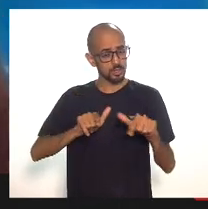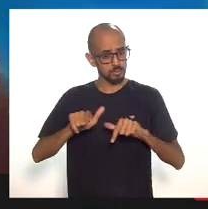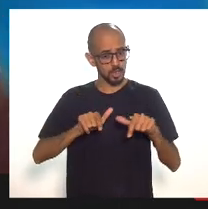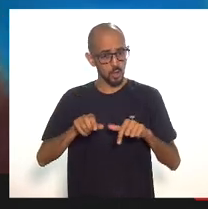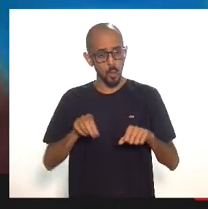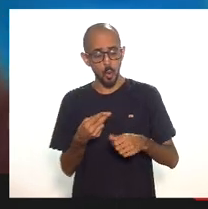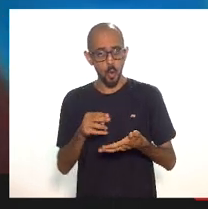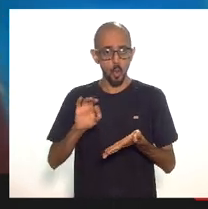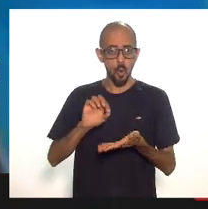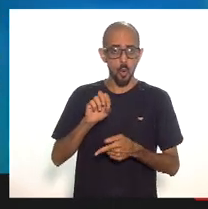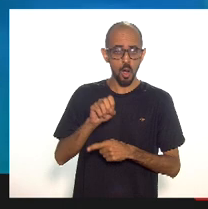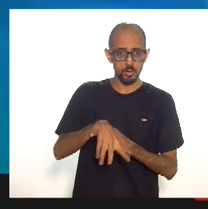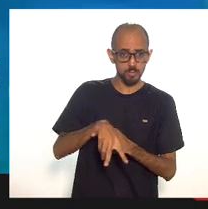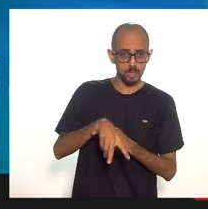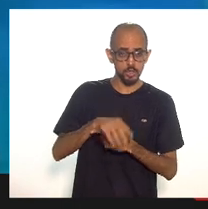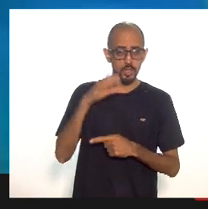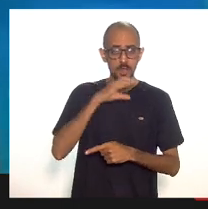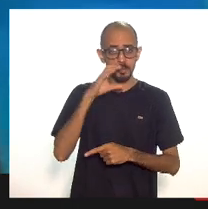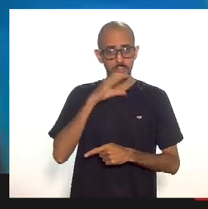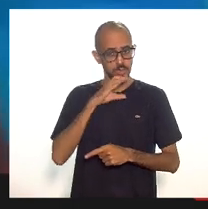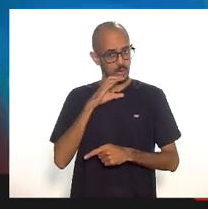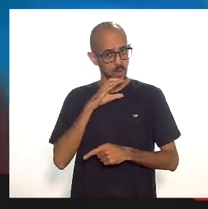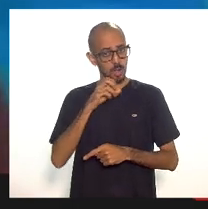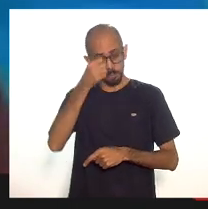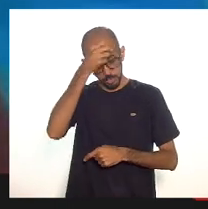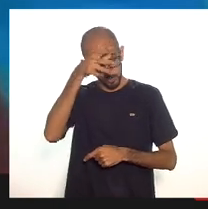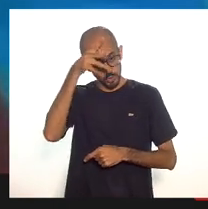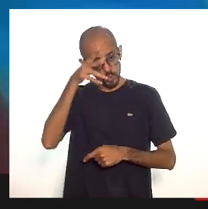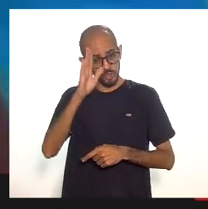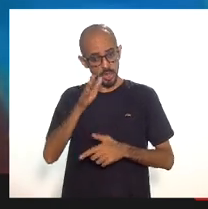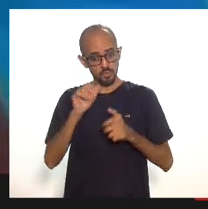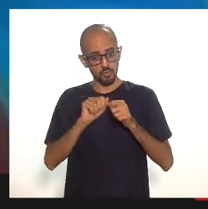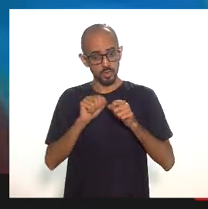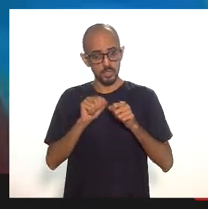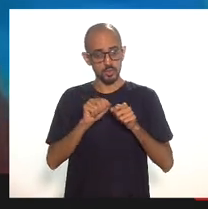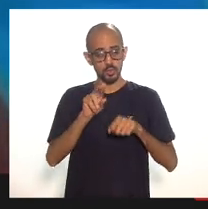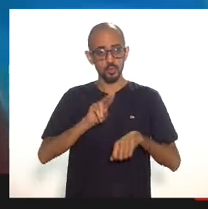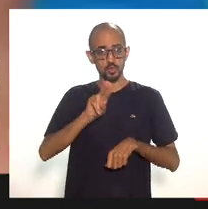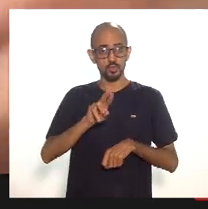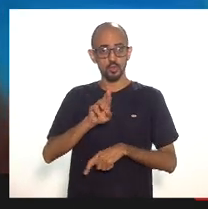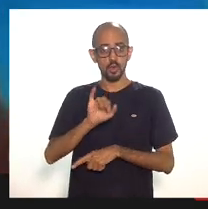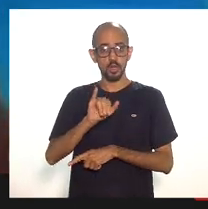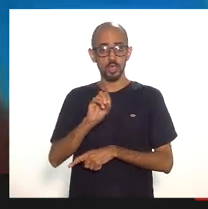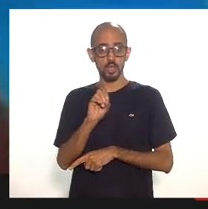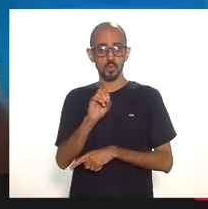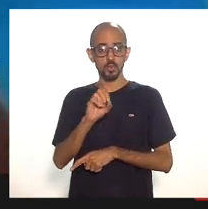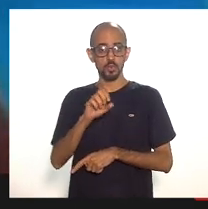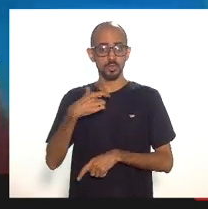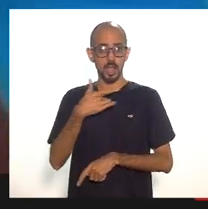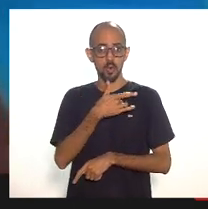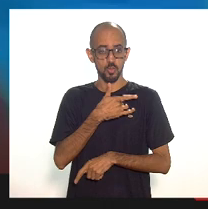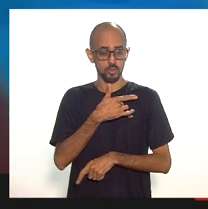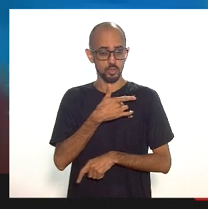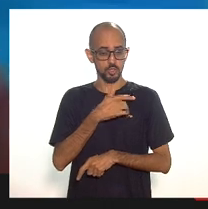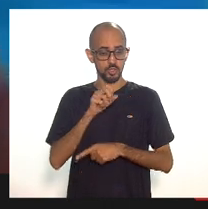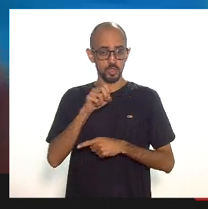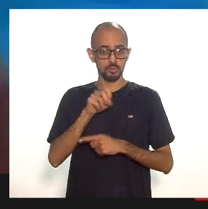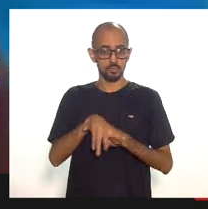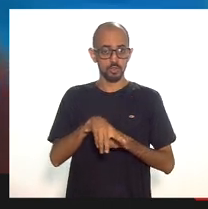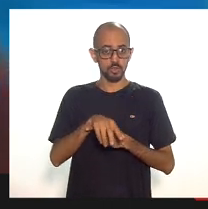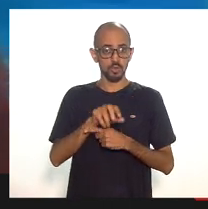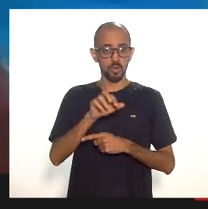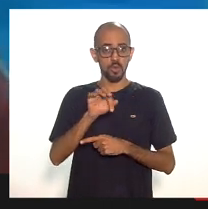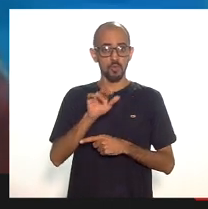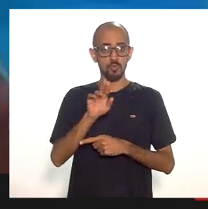para essas unidades? A prefeitura chegou a fazer isso em determinado momento, usando a Rio Saúde, contratou gente para trabalhar no Hospital do Fundão. O Ministério não